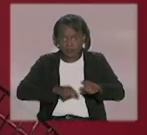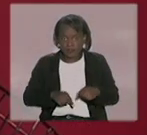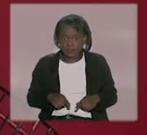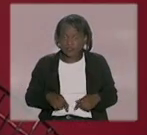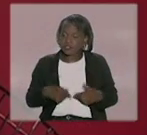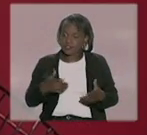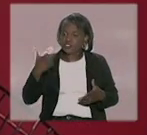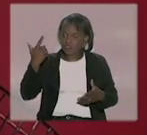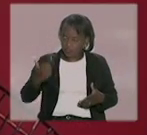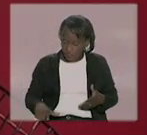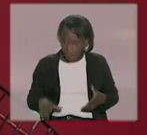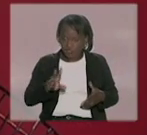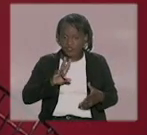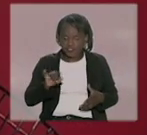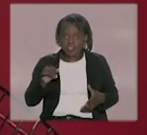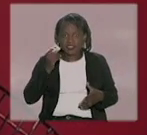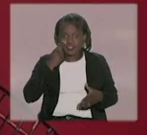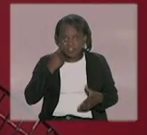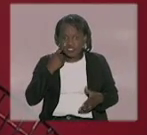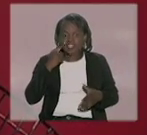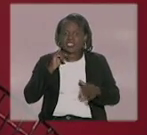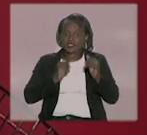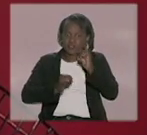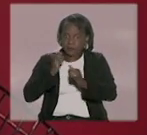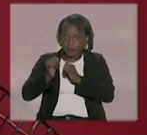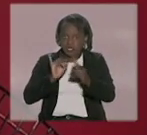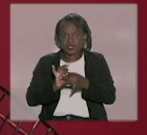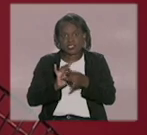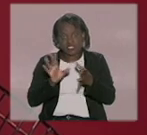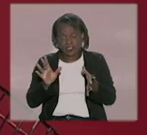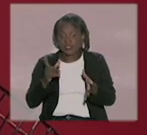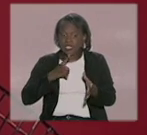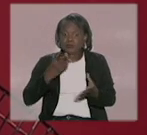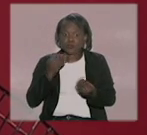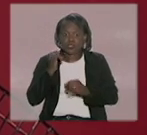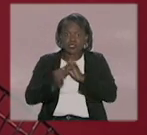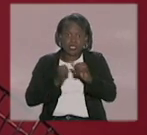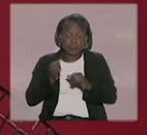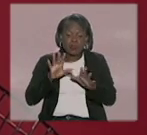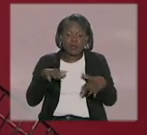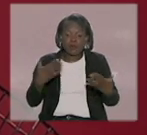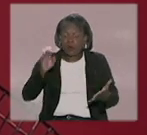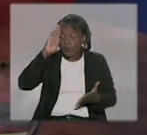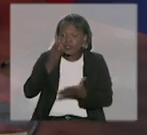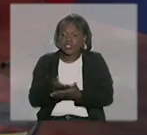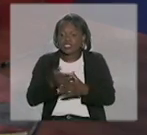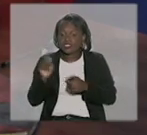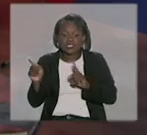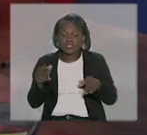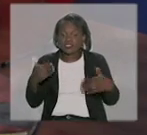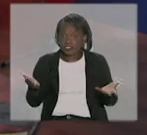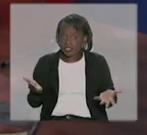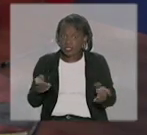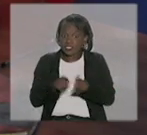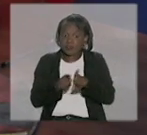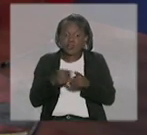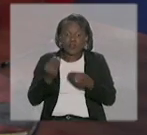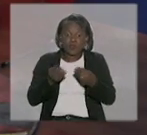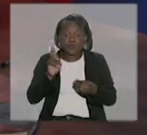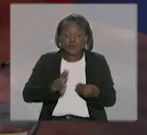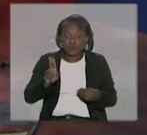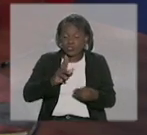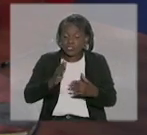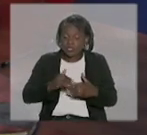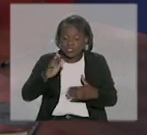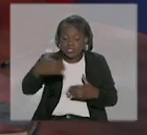De novo, vai para essa questão da disponibilização da informação, né? Hoje em dia tem muita informação, mas qual é a confiável? Qual é a confiável e como é que a gente está utilizando